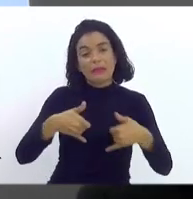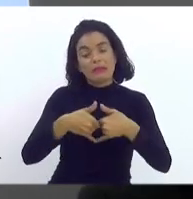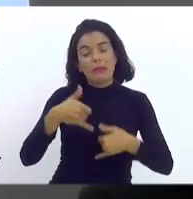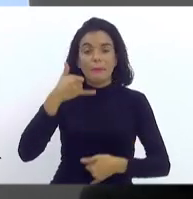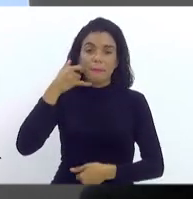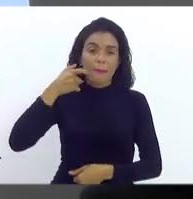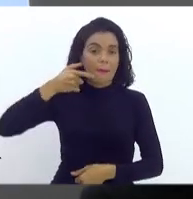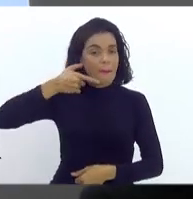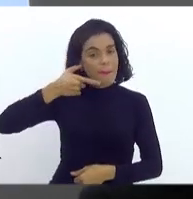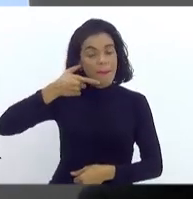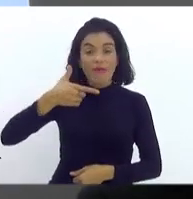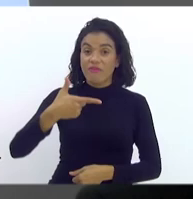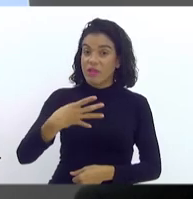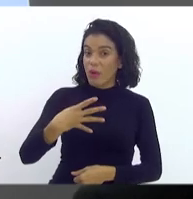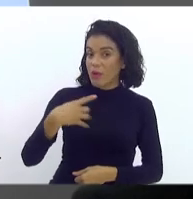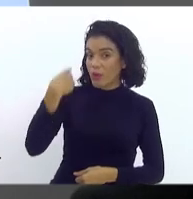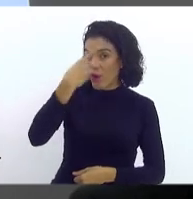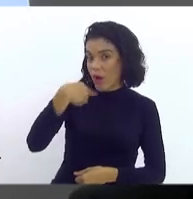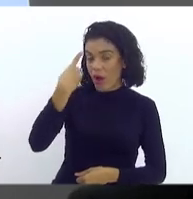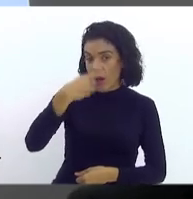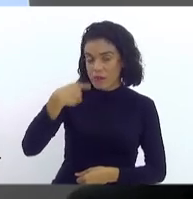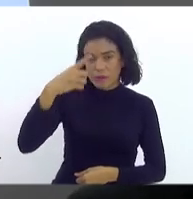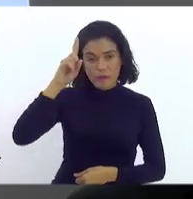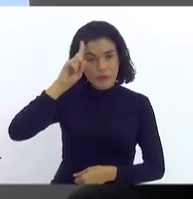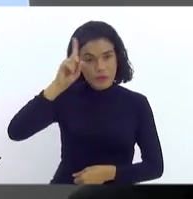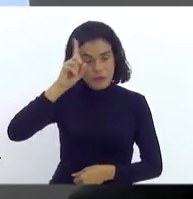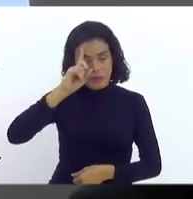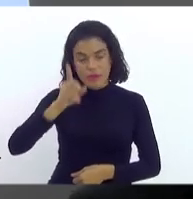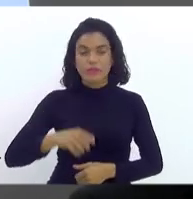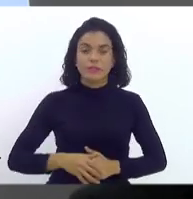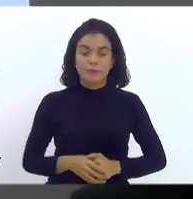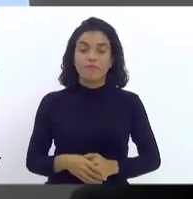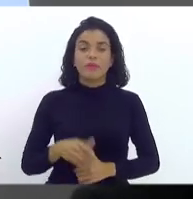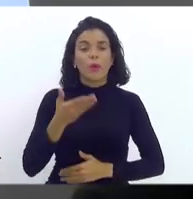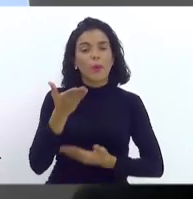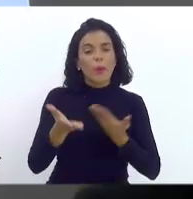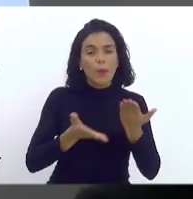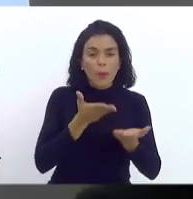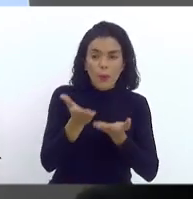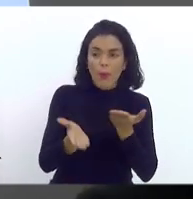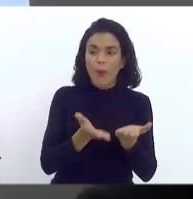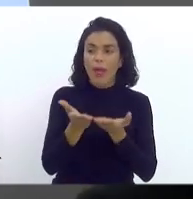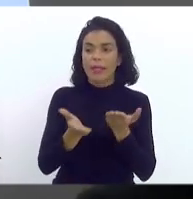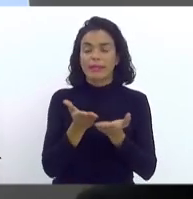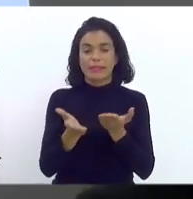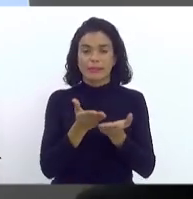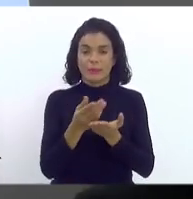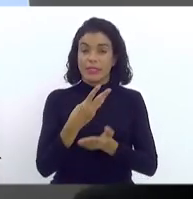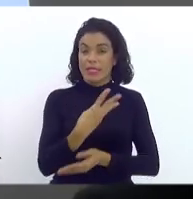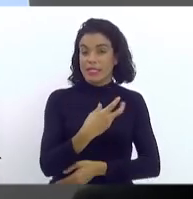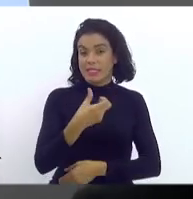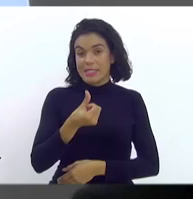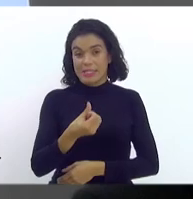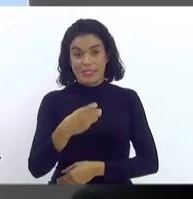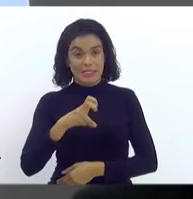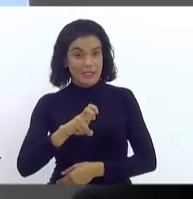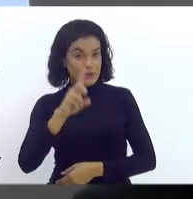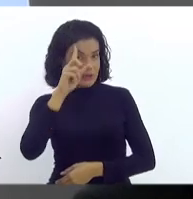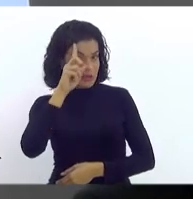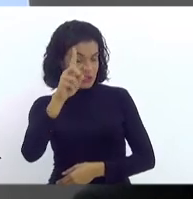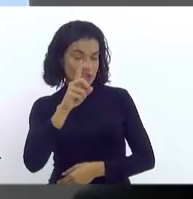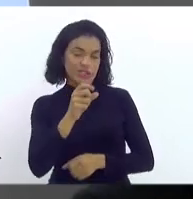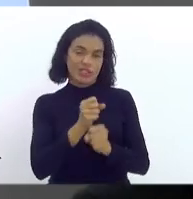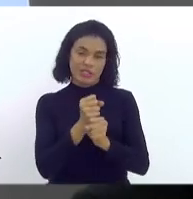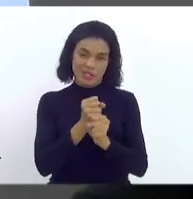de 24 horas por dia, né, 7 dias na semana. Então, atendimento aí nos 365 dias do ano.